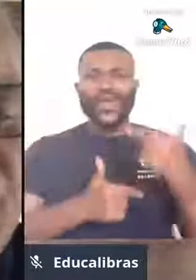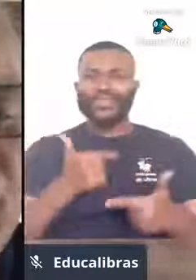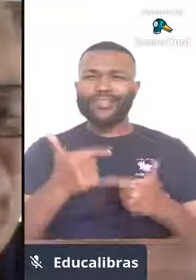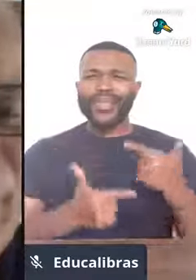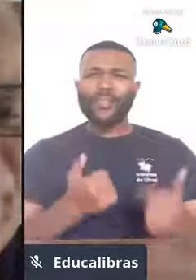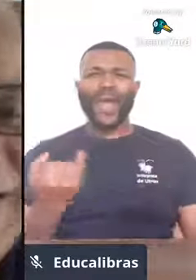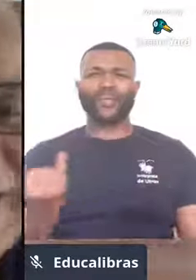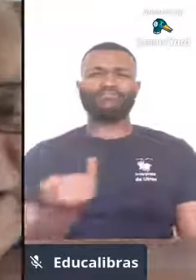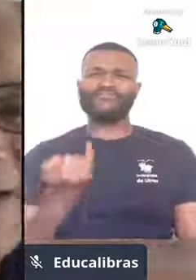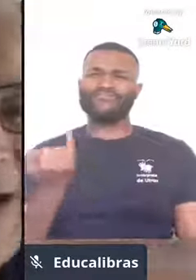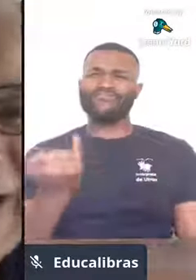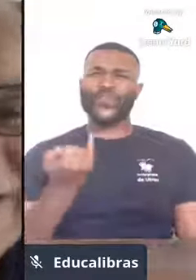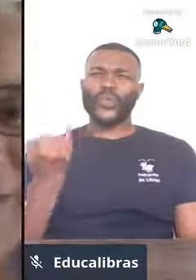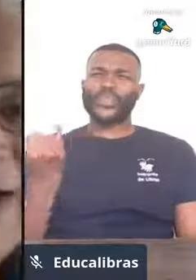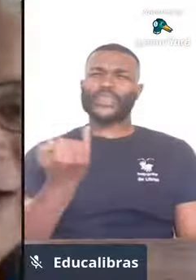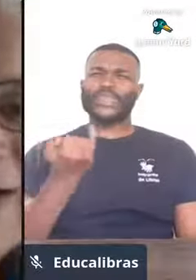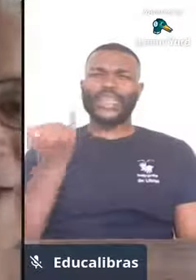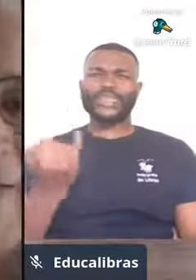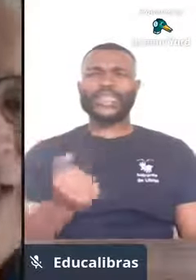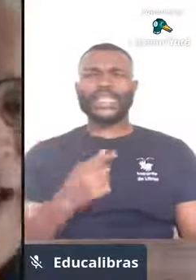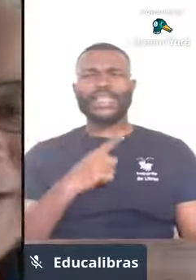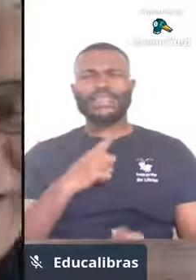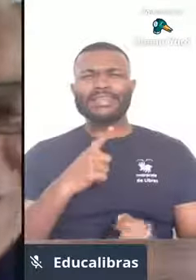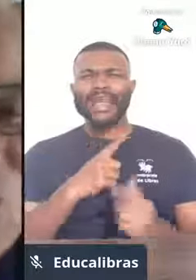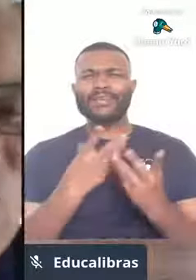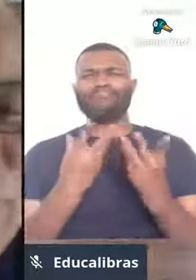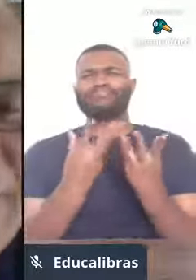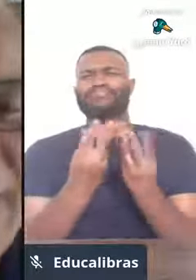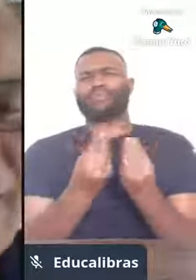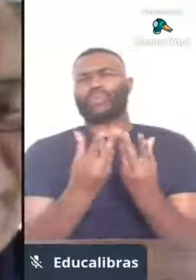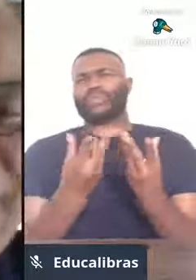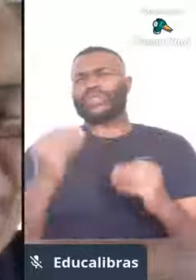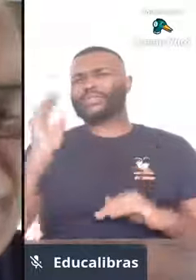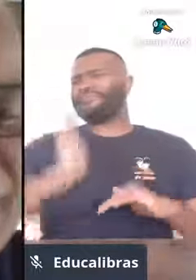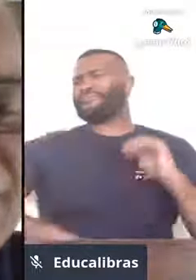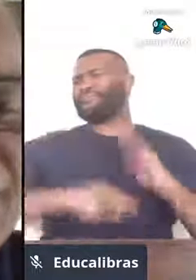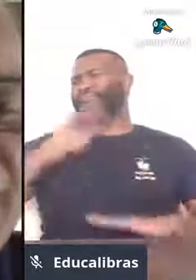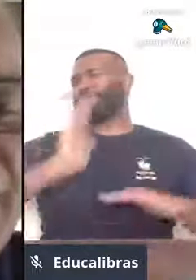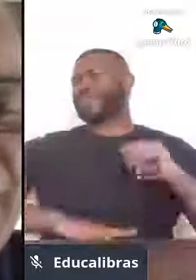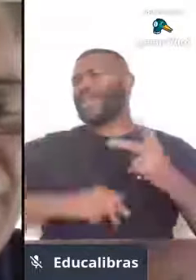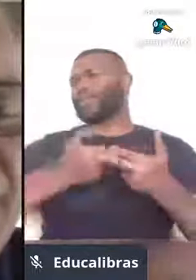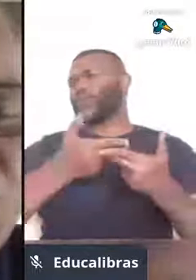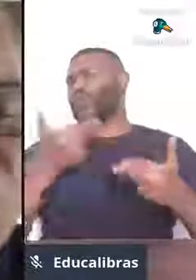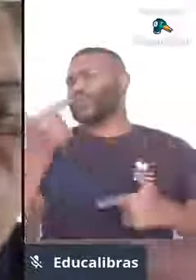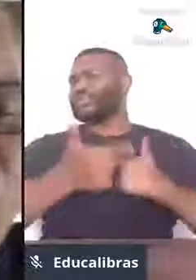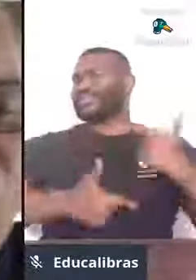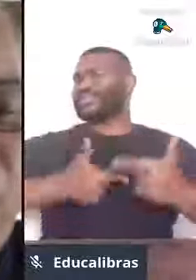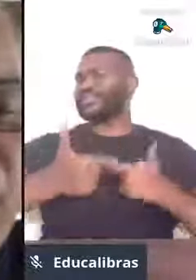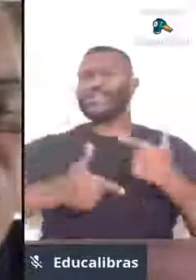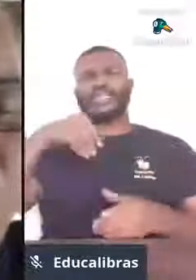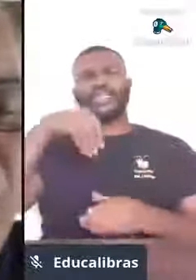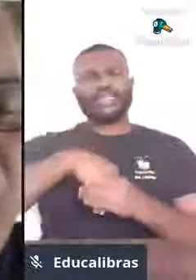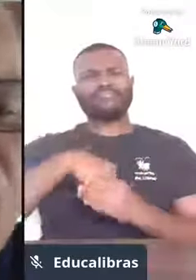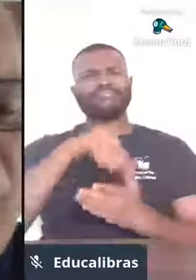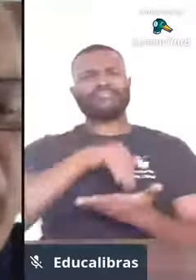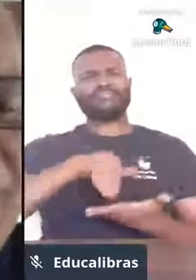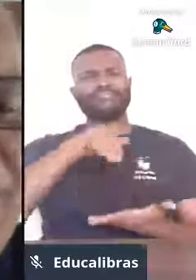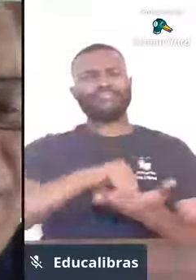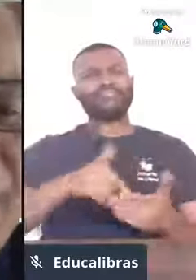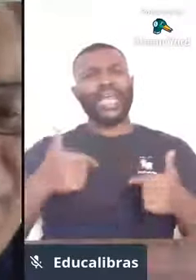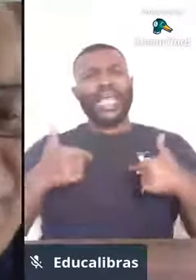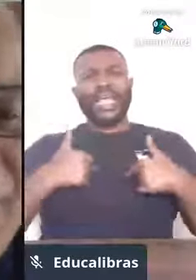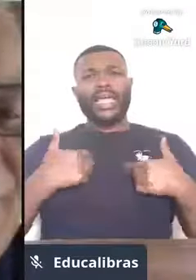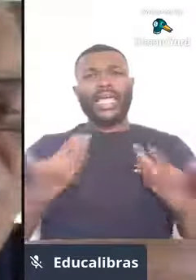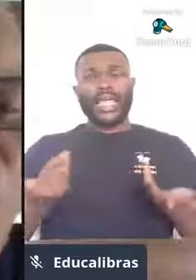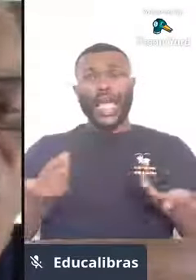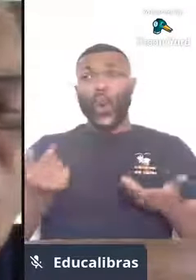tem dezenas e dezenas, centenas de ações aí dentro da Secretaria. Isso, eu rolei uma pedrinha